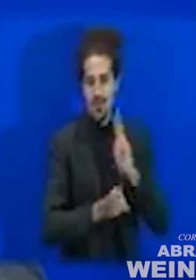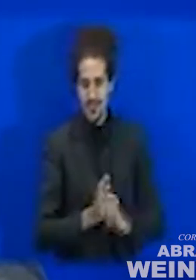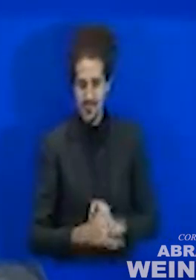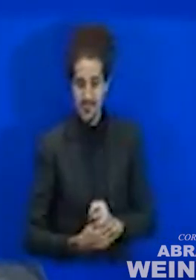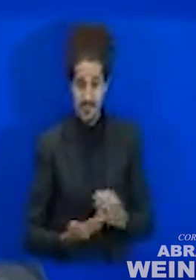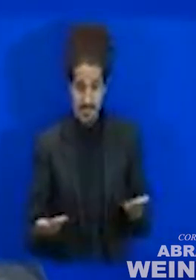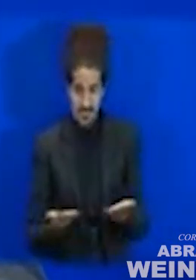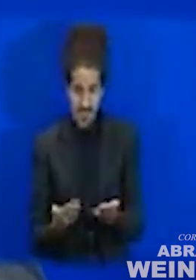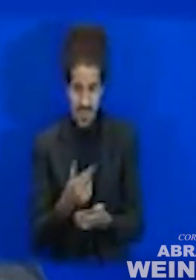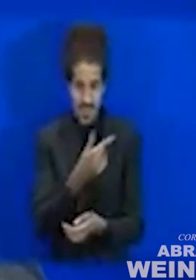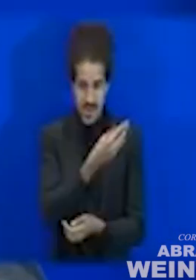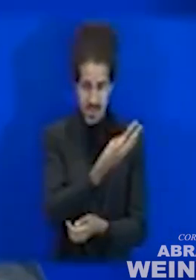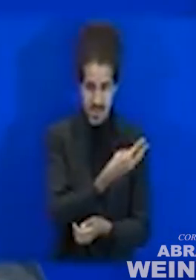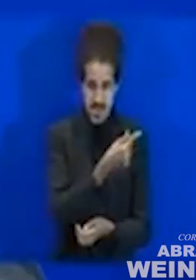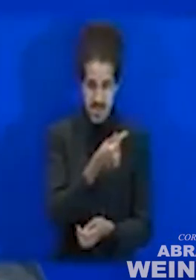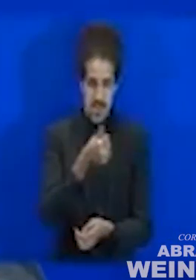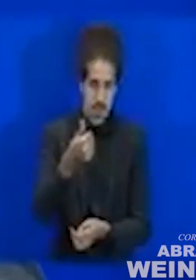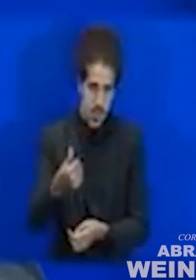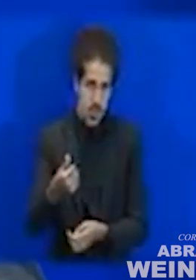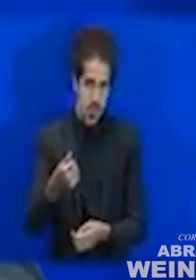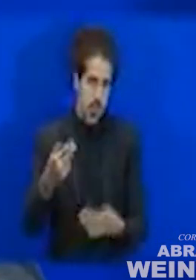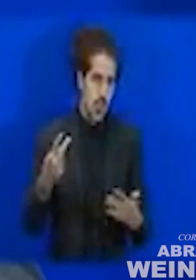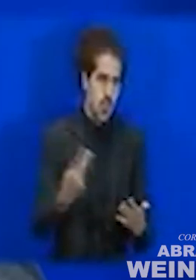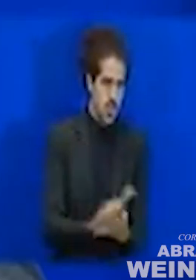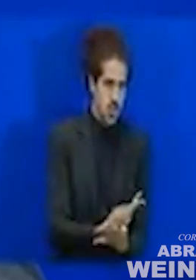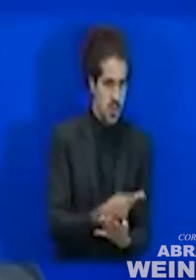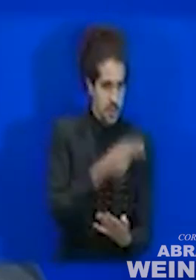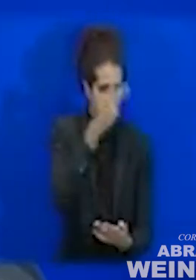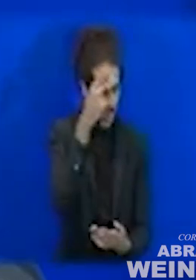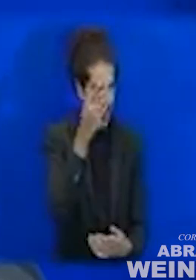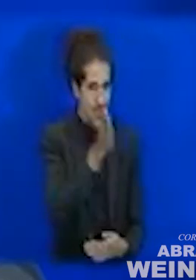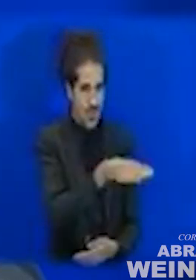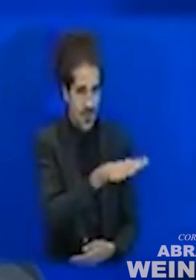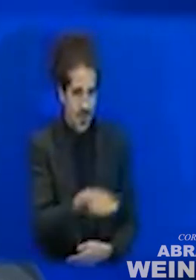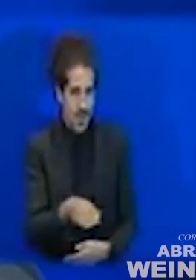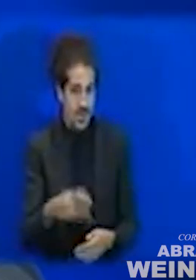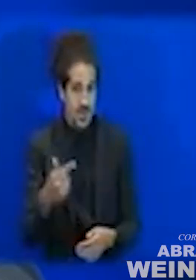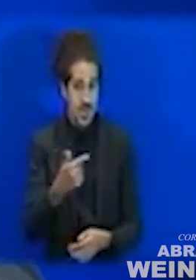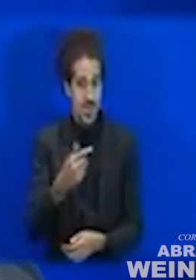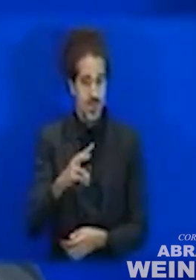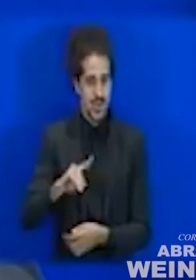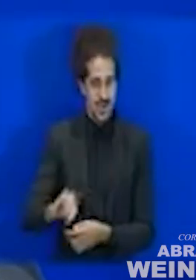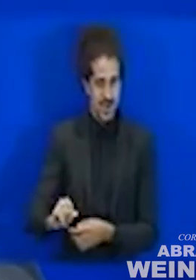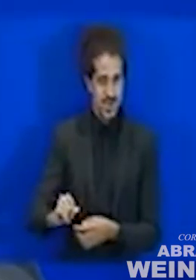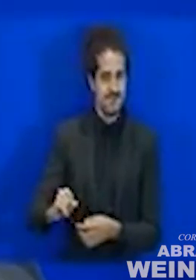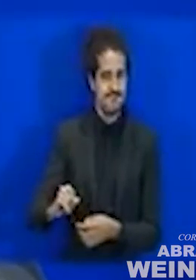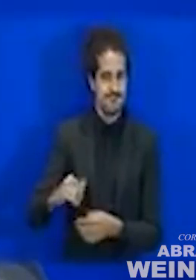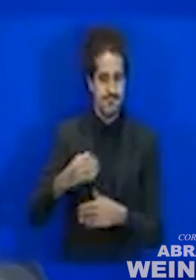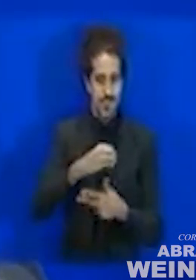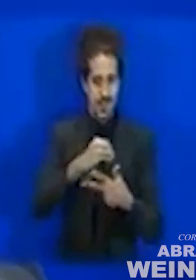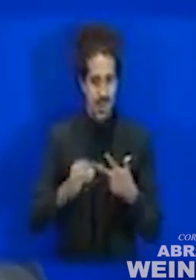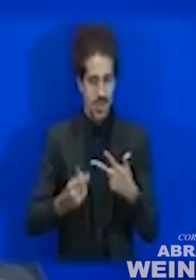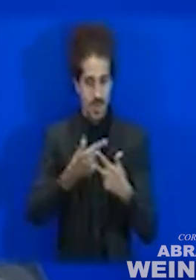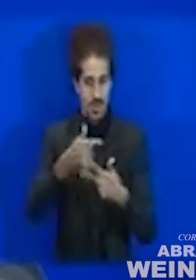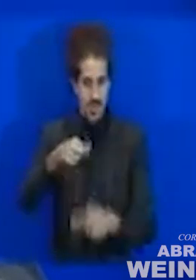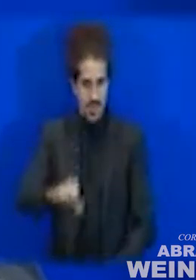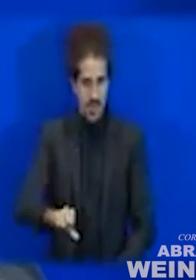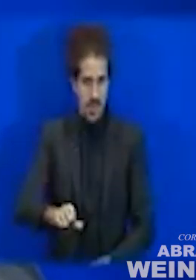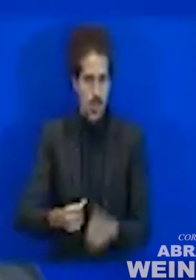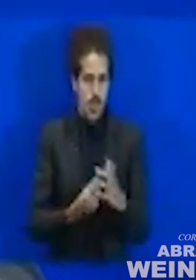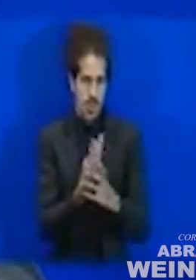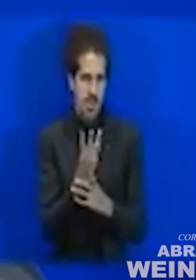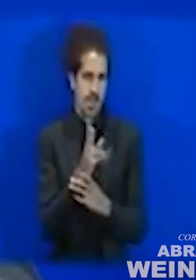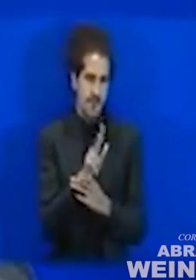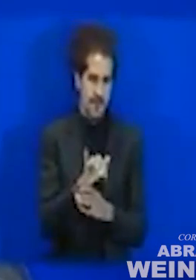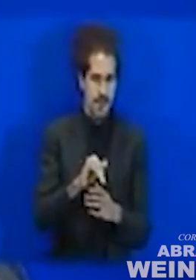nós temos 371 casos confirmados de eliminação no segundo dia de aplicação do Enem 2019. Esse número deve